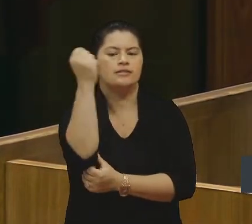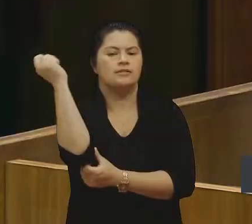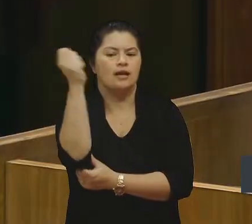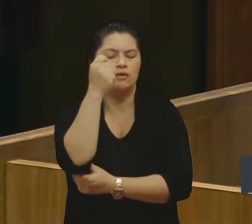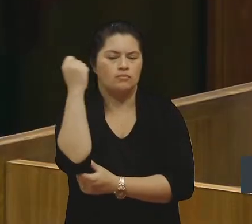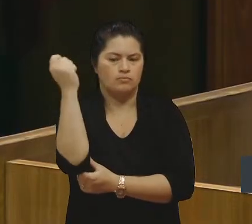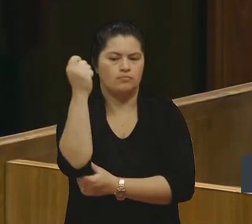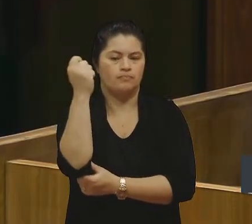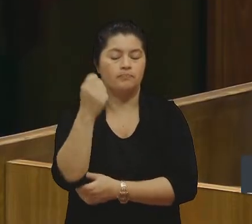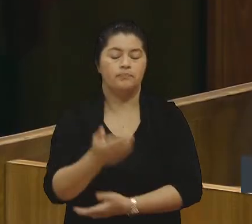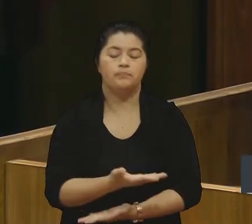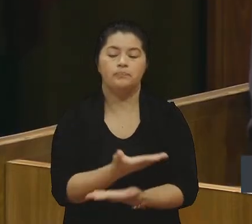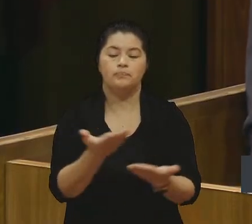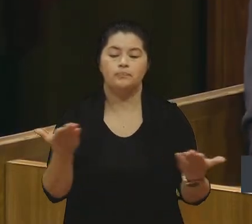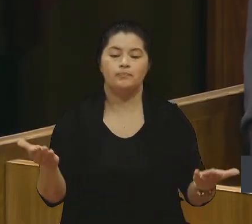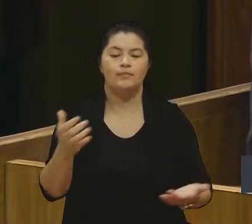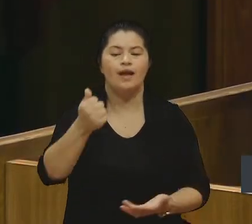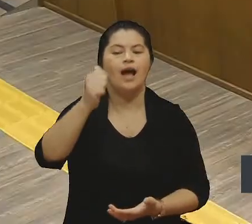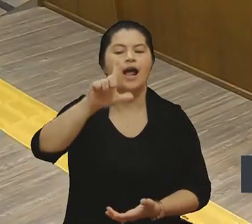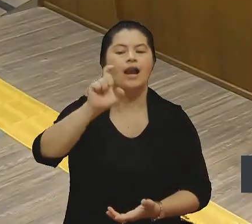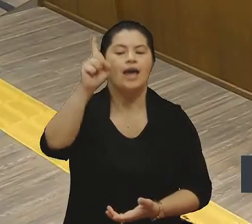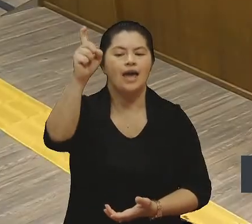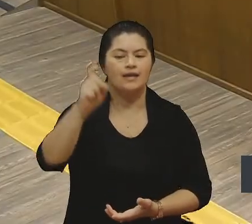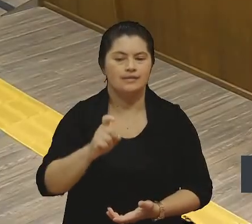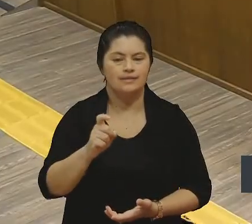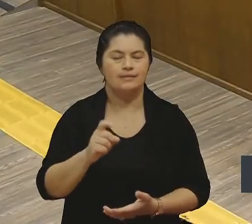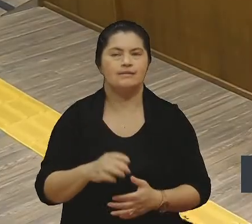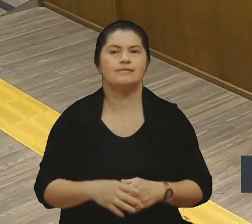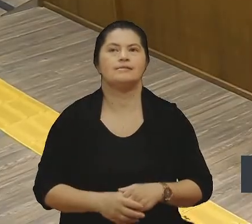Com vocês, Alex Xavier.